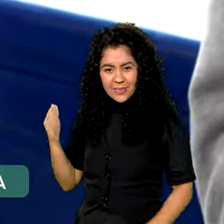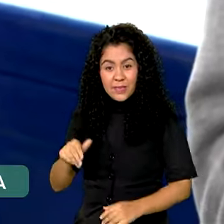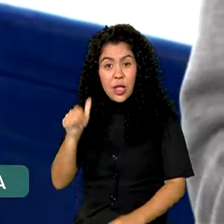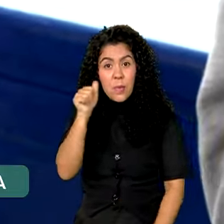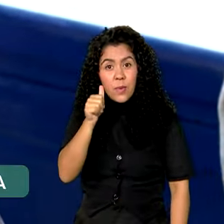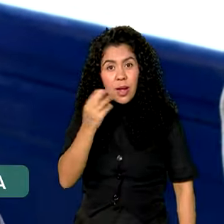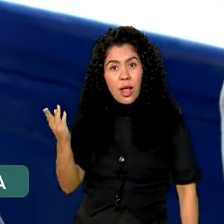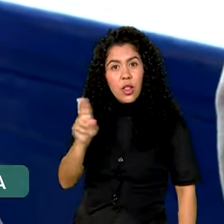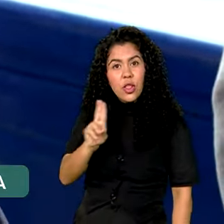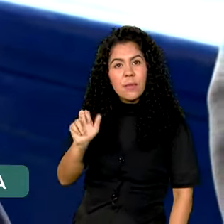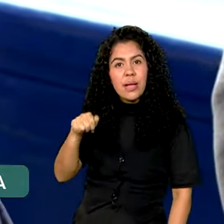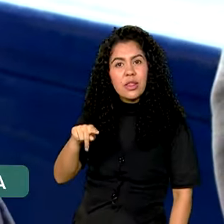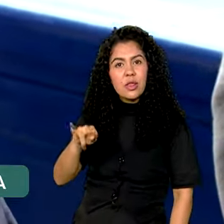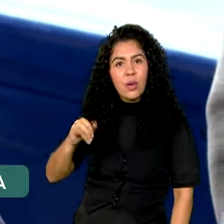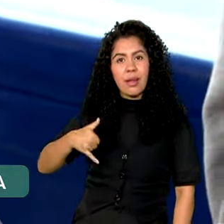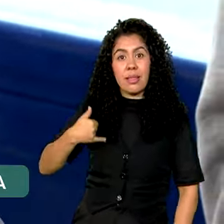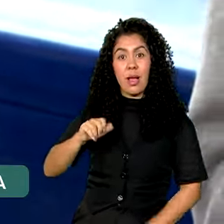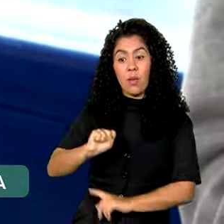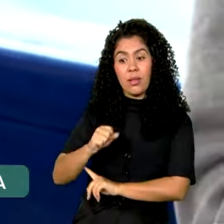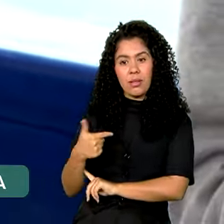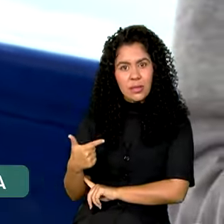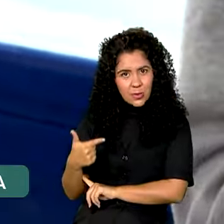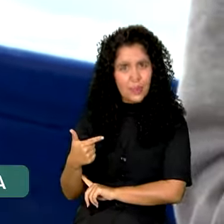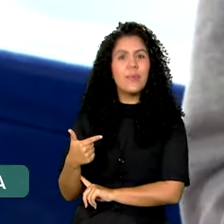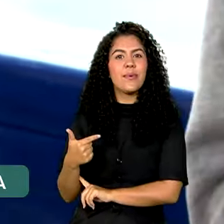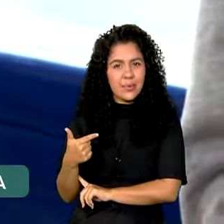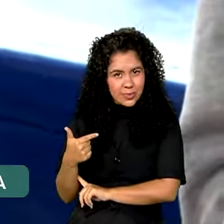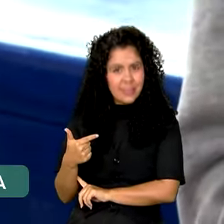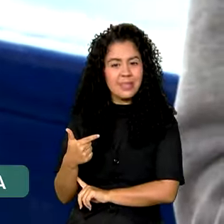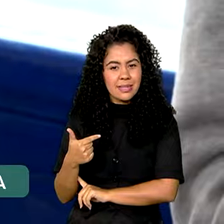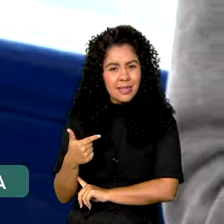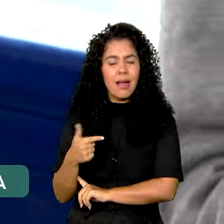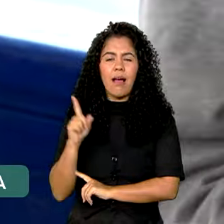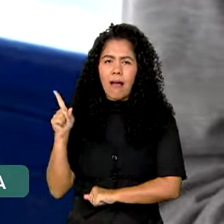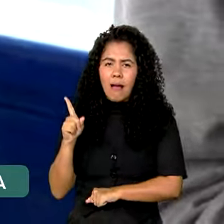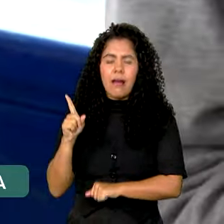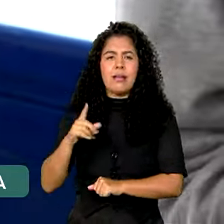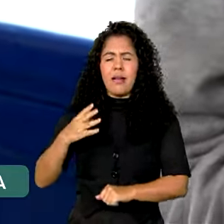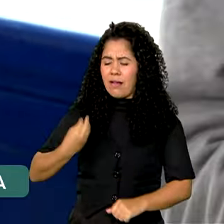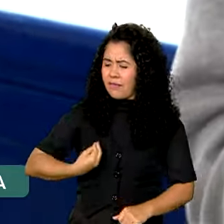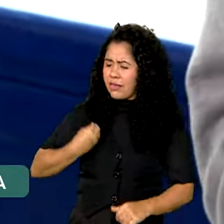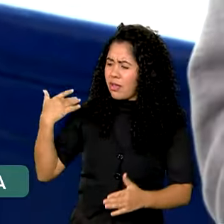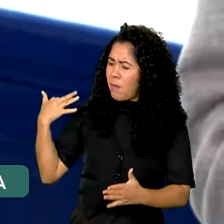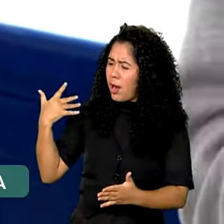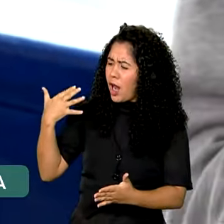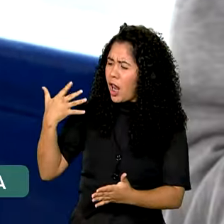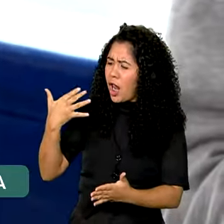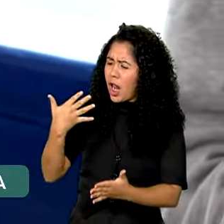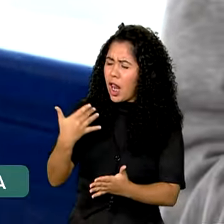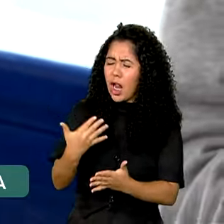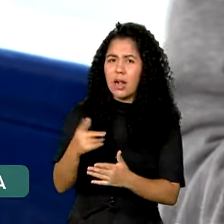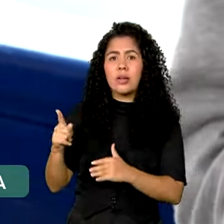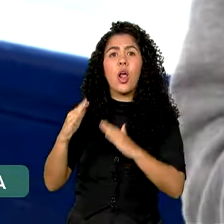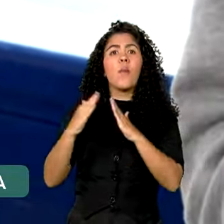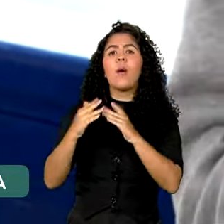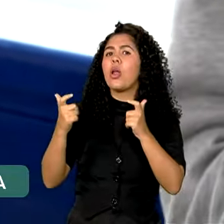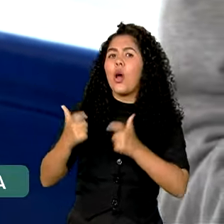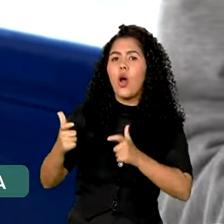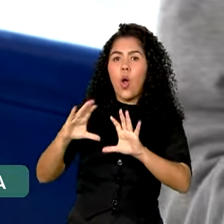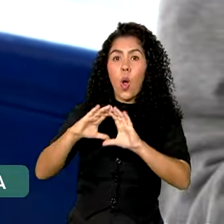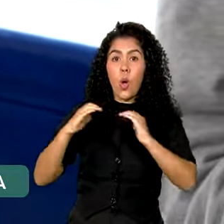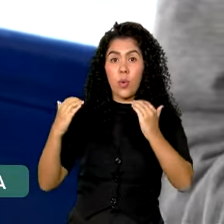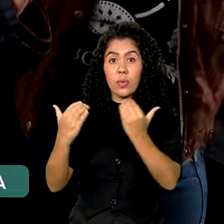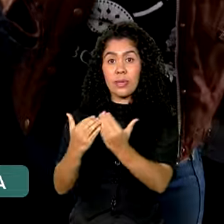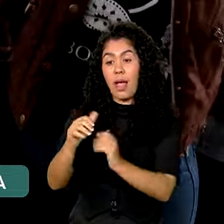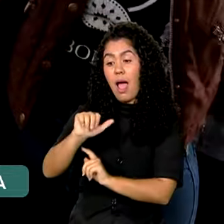Dona Antônia tem 82 anos. Passou a maior parte de sua vida como moradora da comunidade